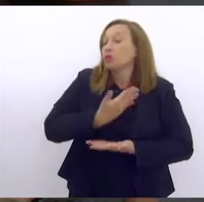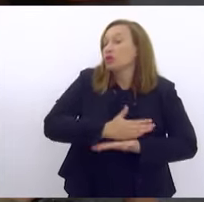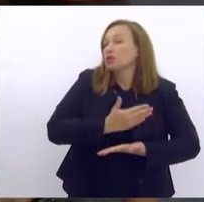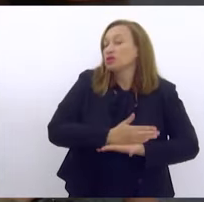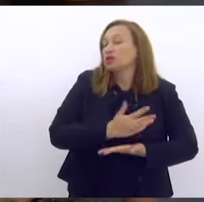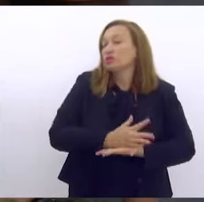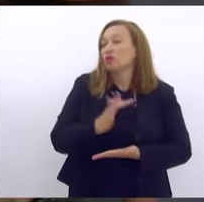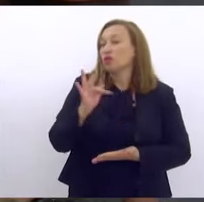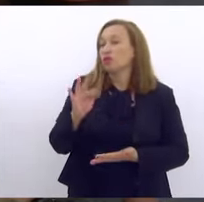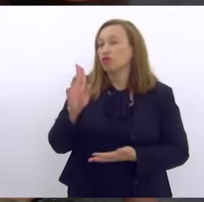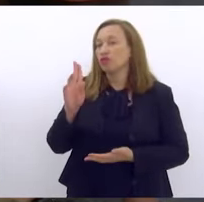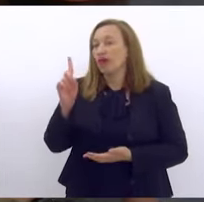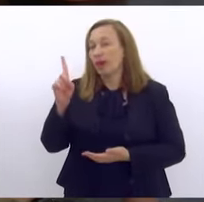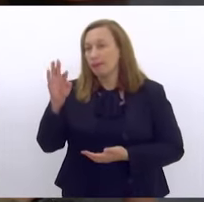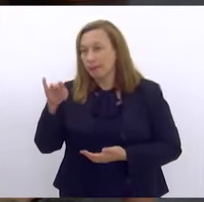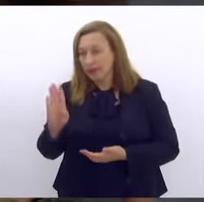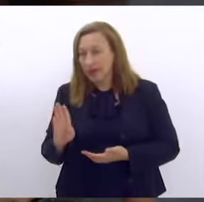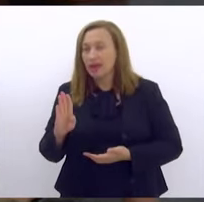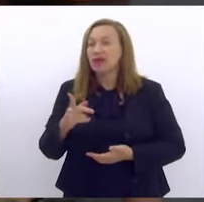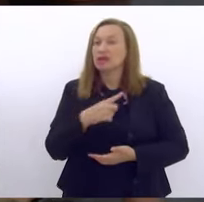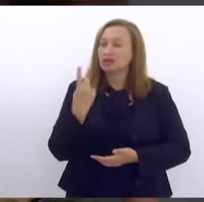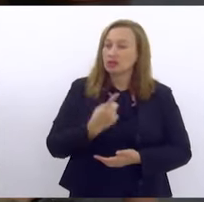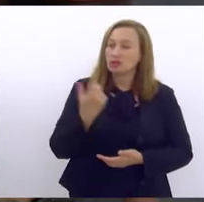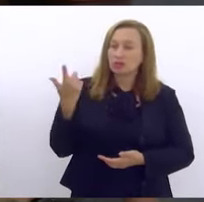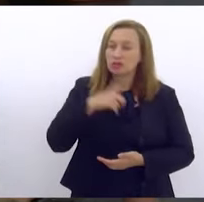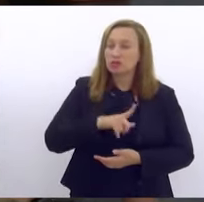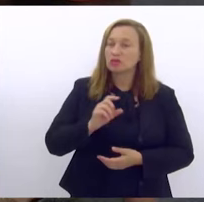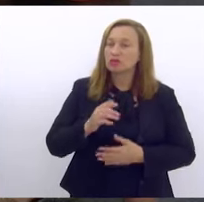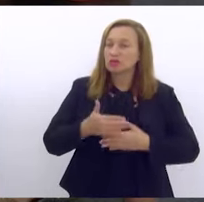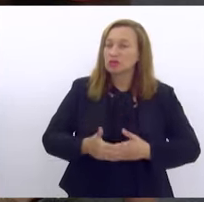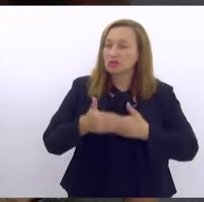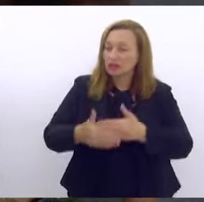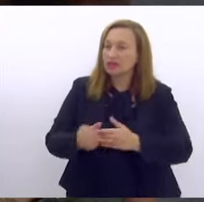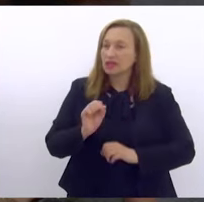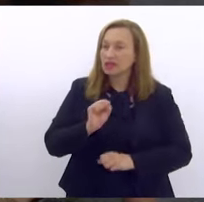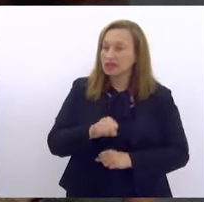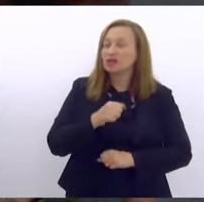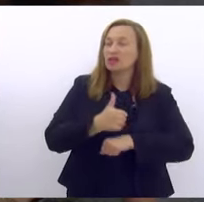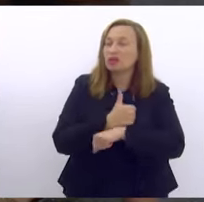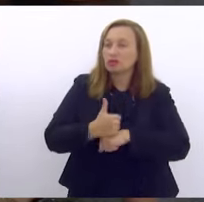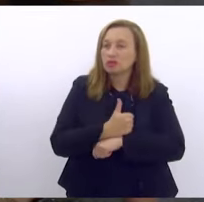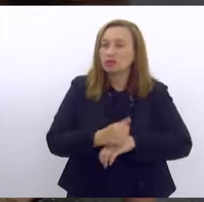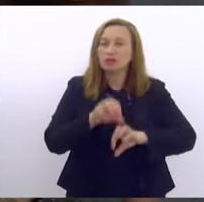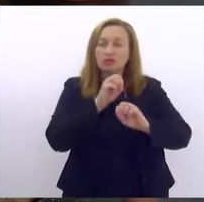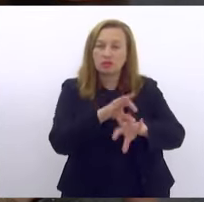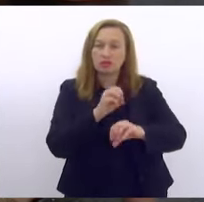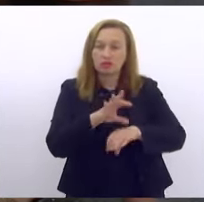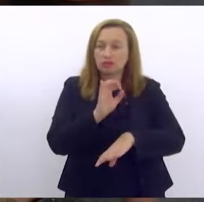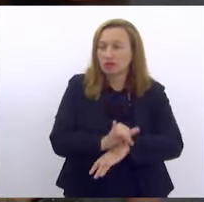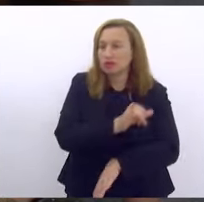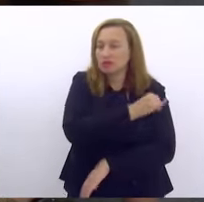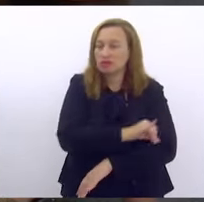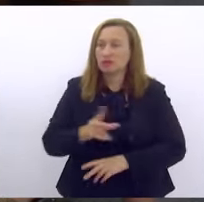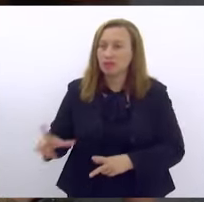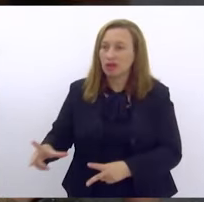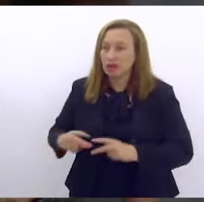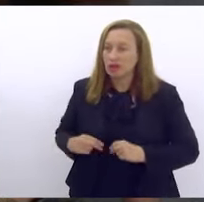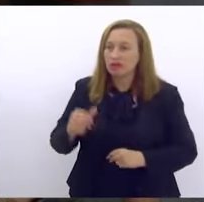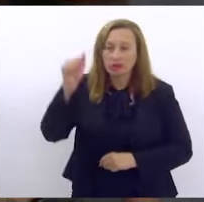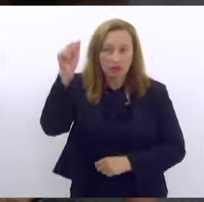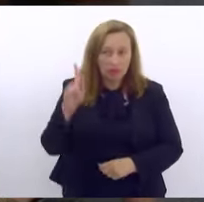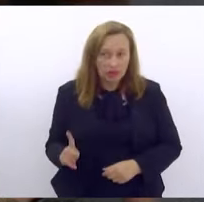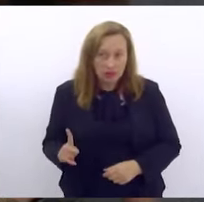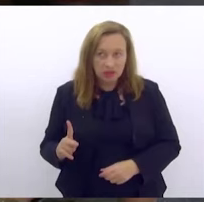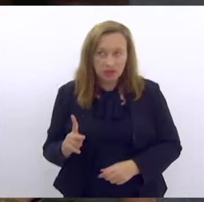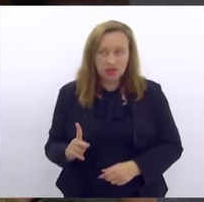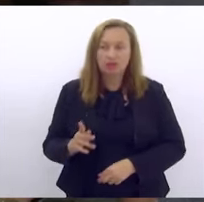nos deixa é de que a gente tem condições de avançar, sim. Os profissionais da educação do Estado do Rio de Janeiro merecem, e os aposentados